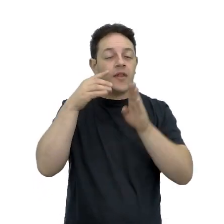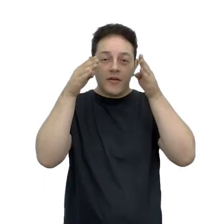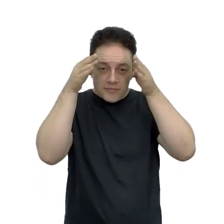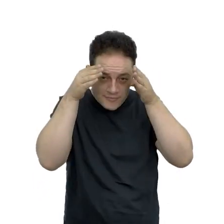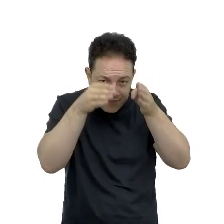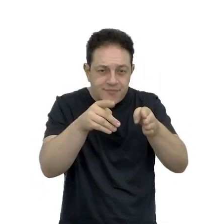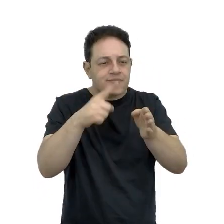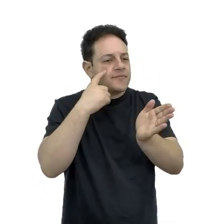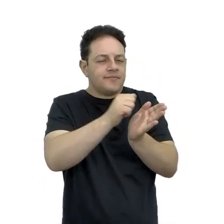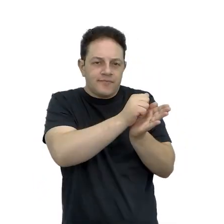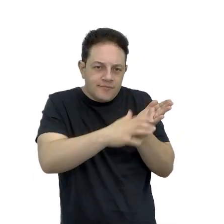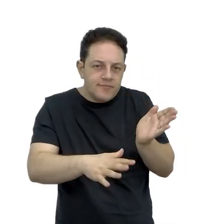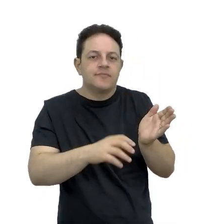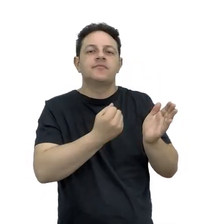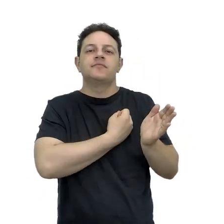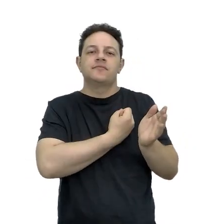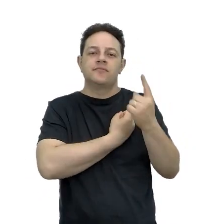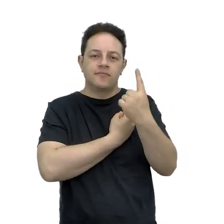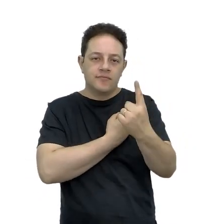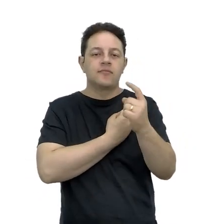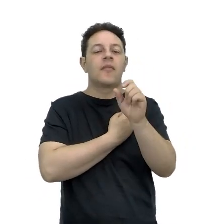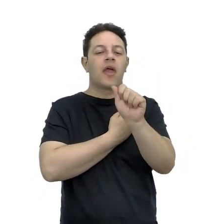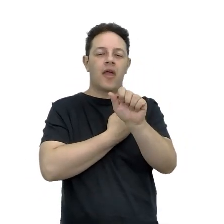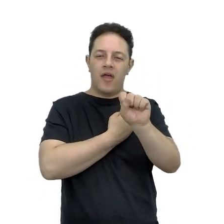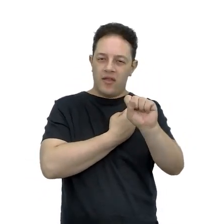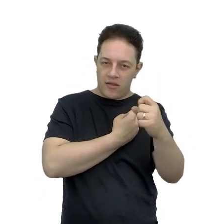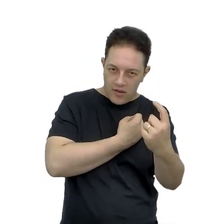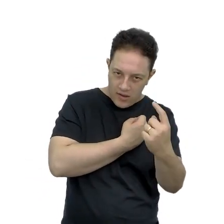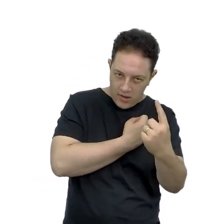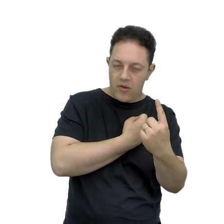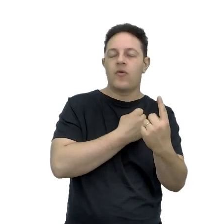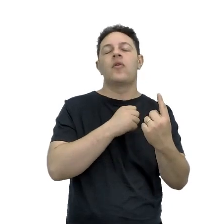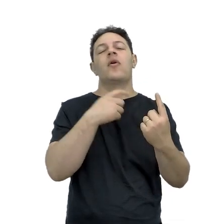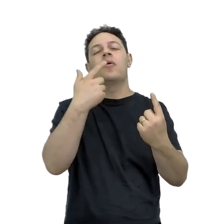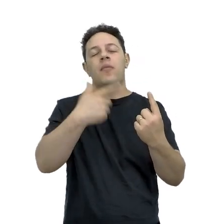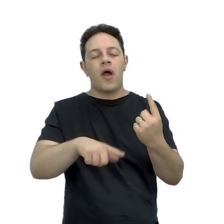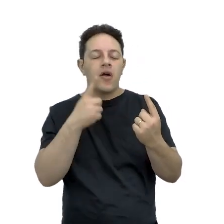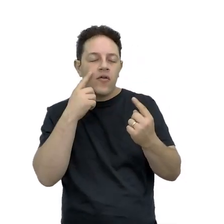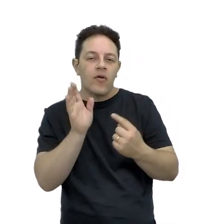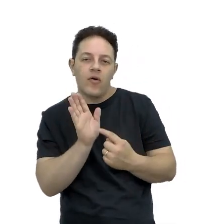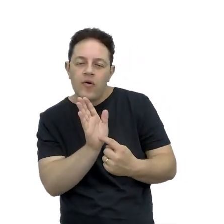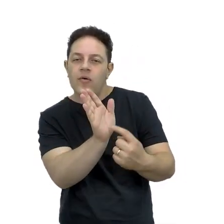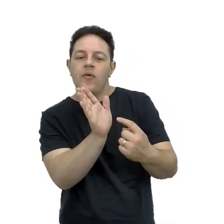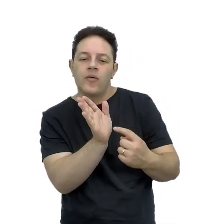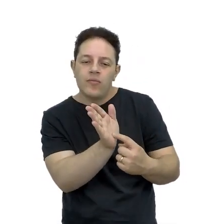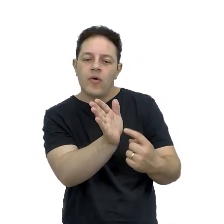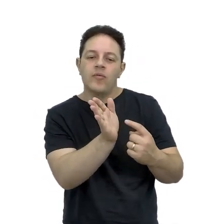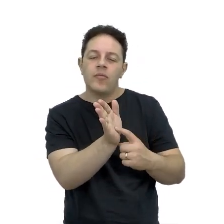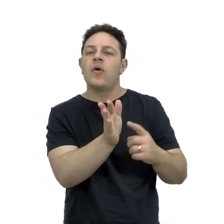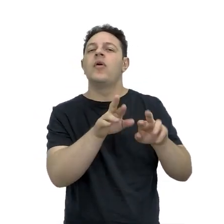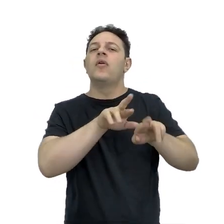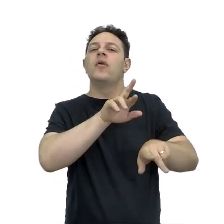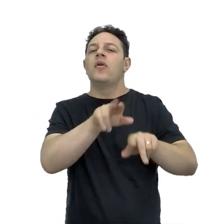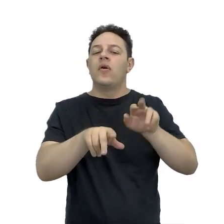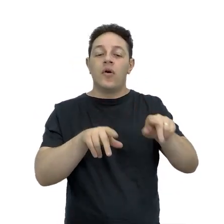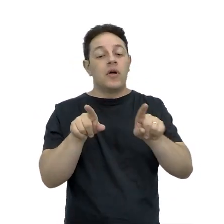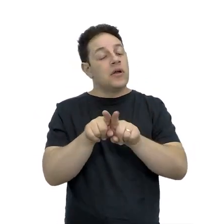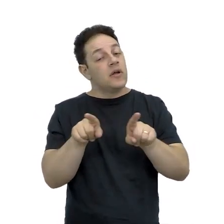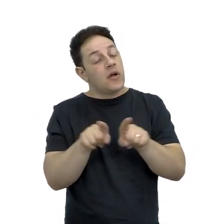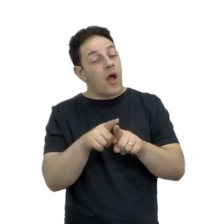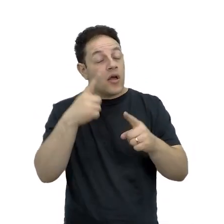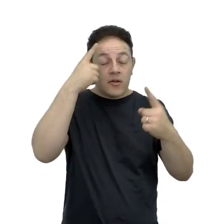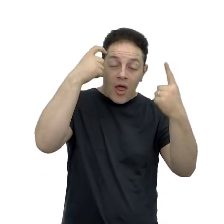de atividades 1 a SA1, apresentando as abordagens e também